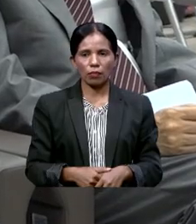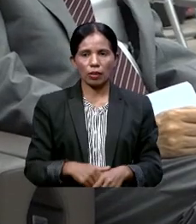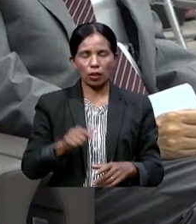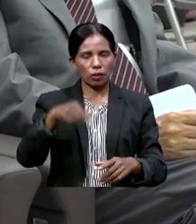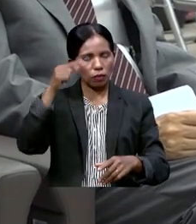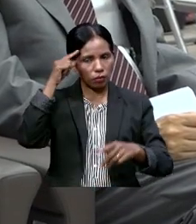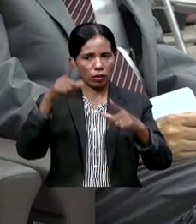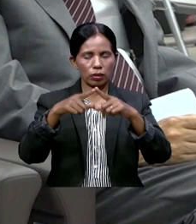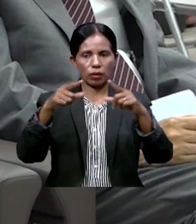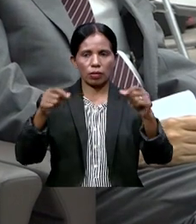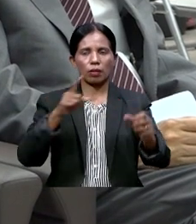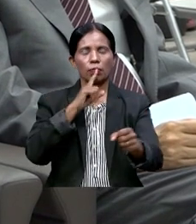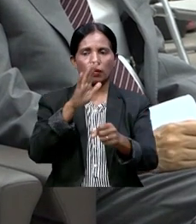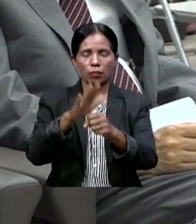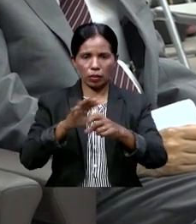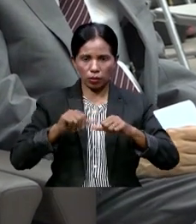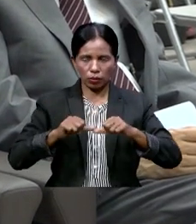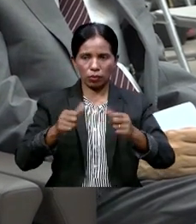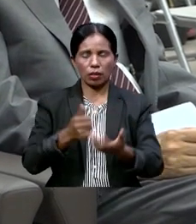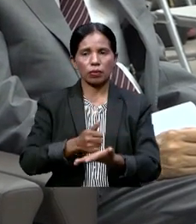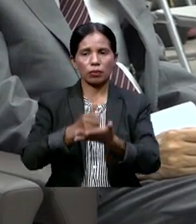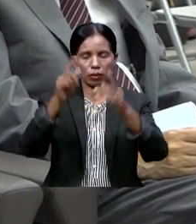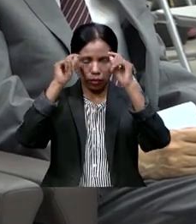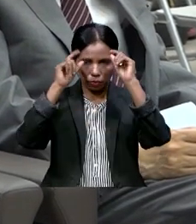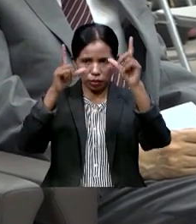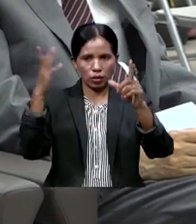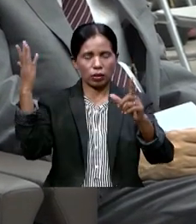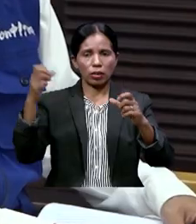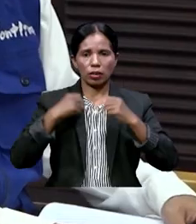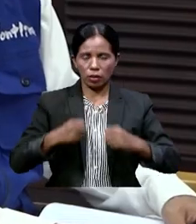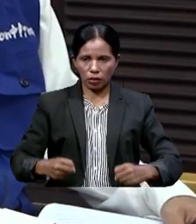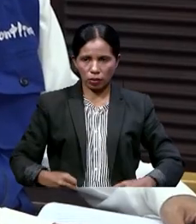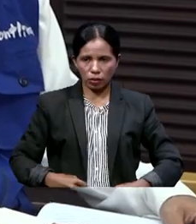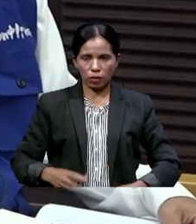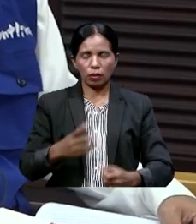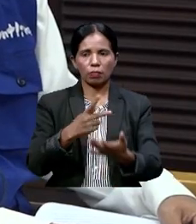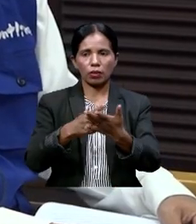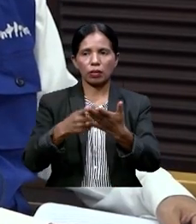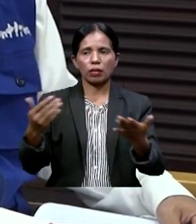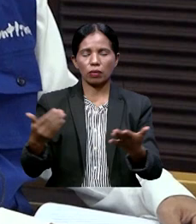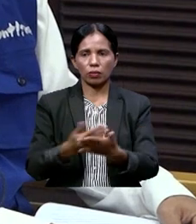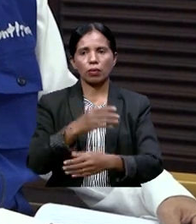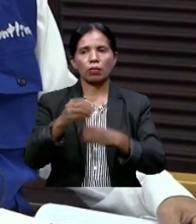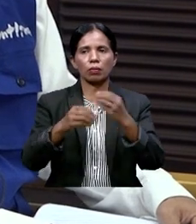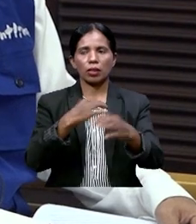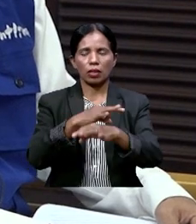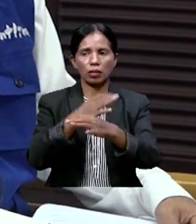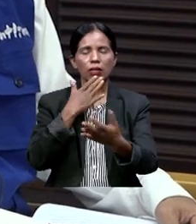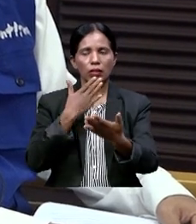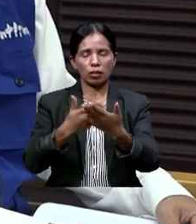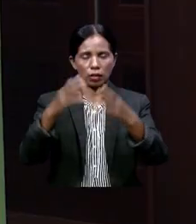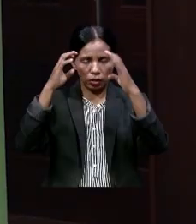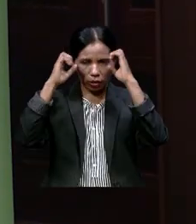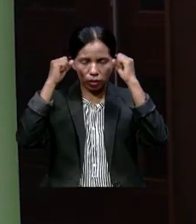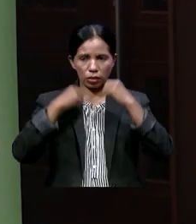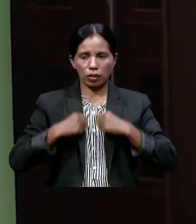Governo do Japão comprometido a continuar apoio Timor-Leste e a setor saúde, o projeto FON com a barra de qualidade de saúde